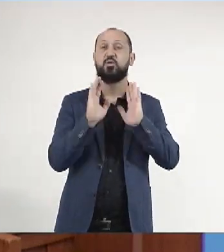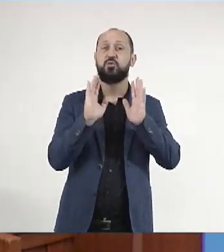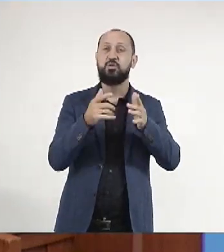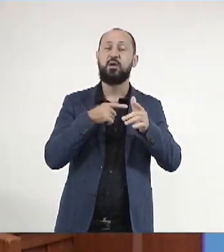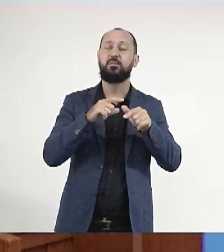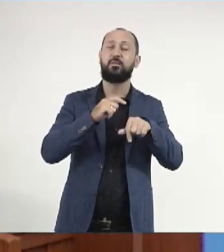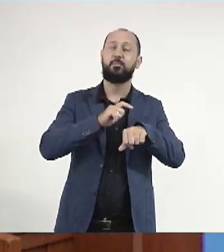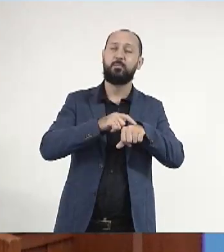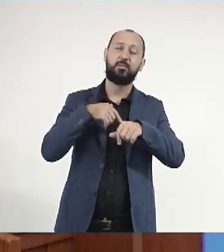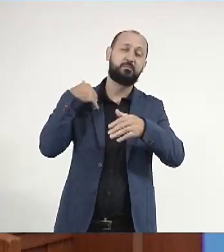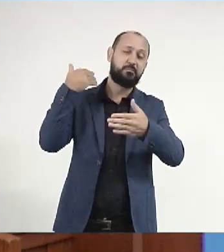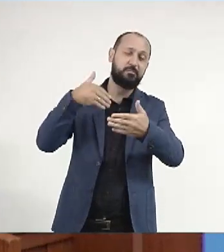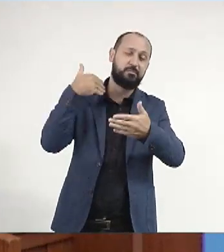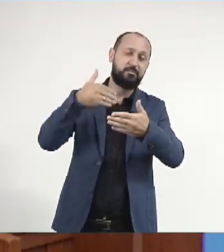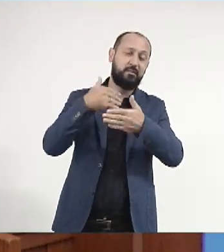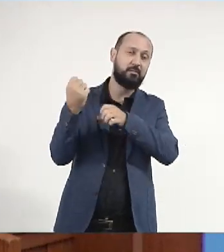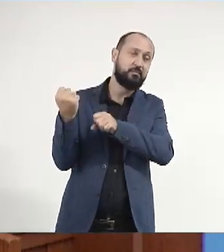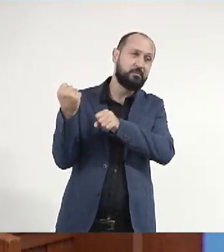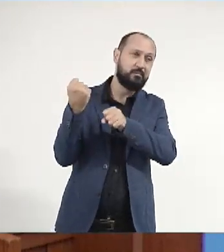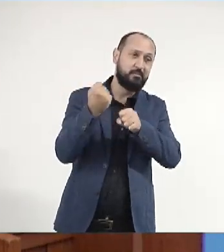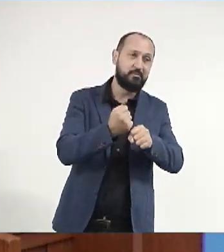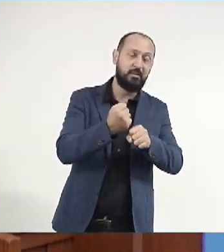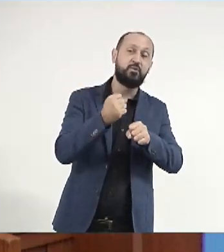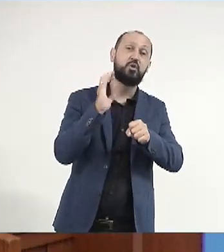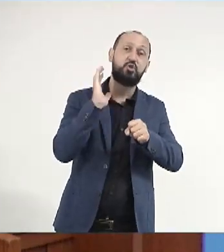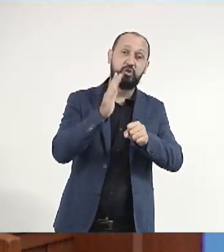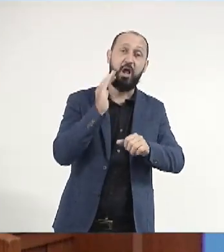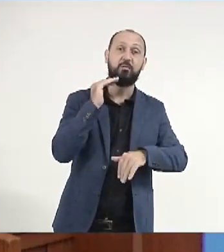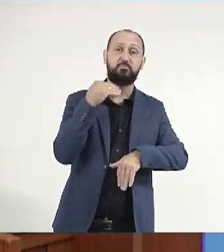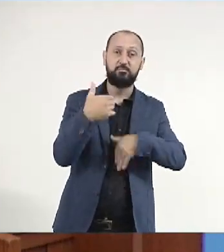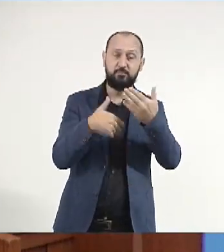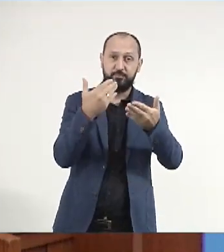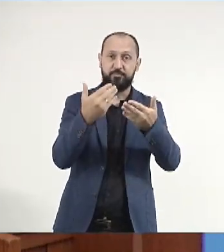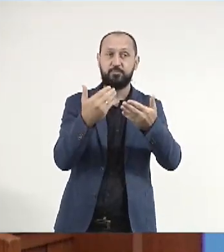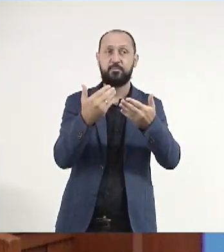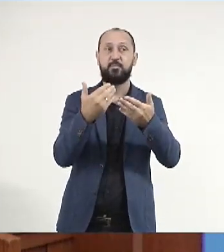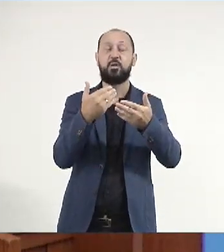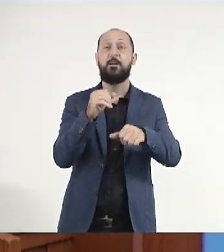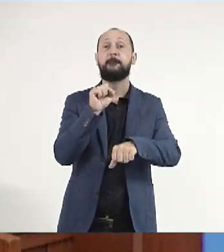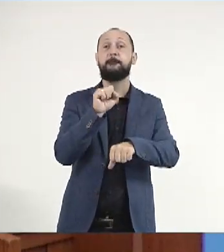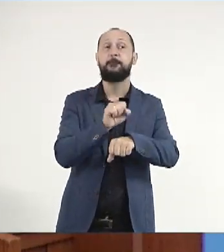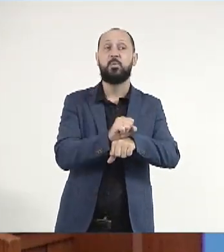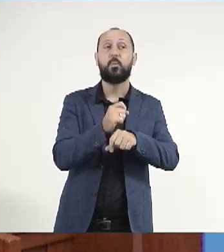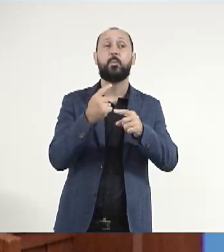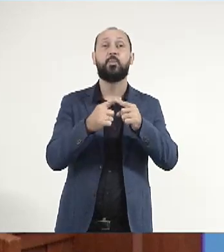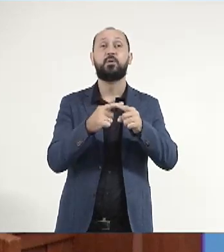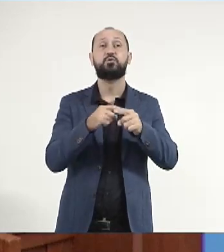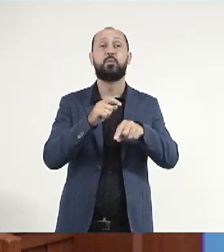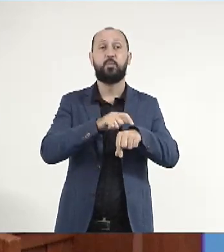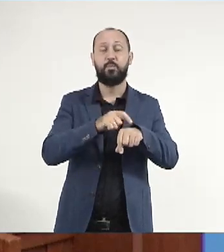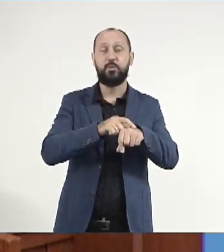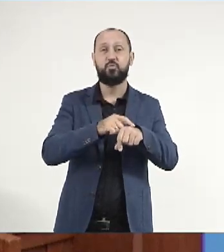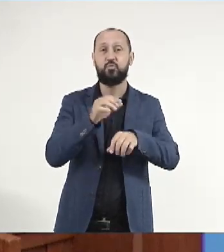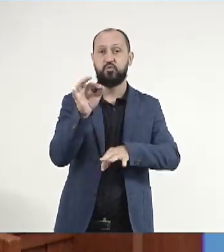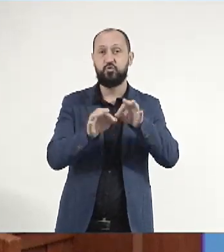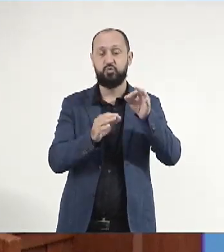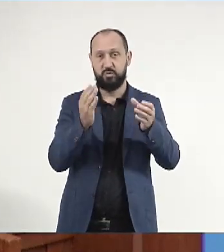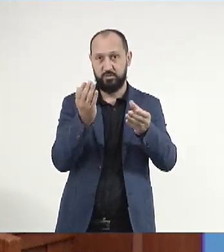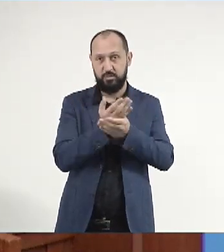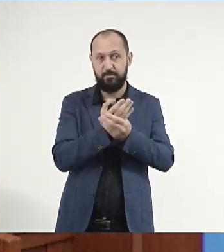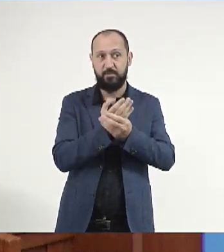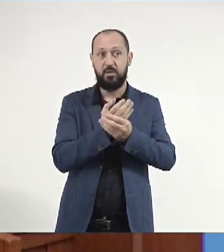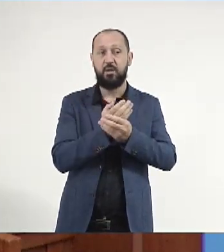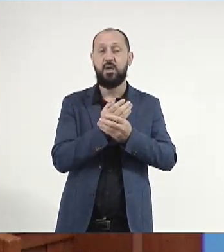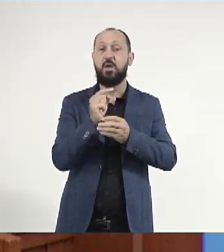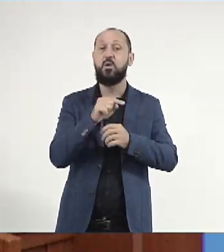um processo de demarcação bastante avançado e só está paralisado por ações judiciais, né? Este